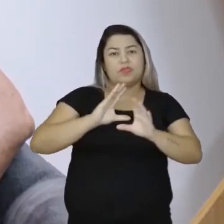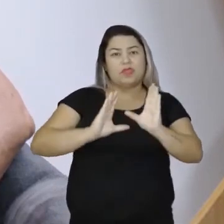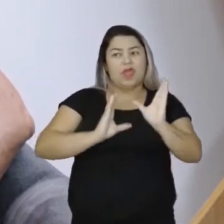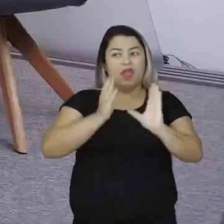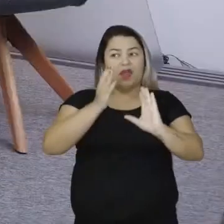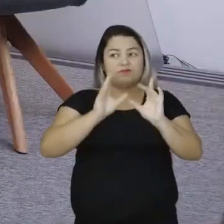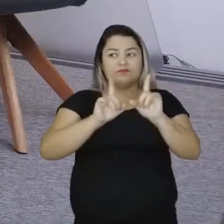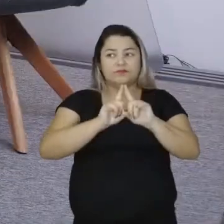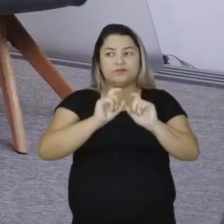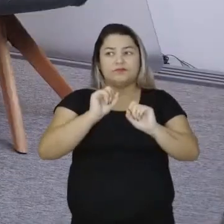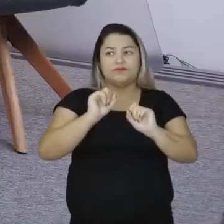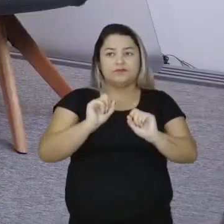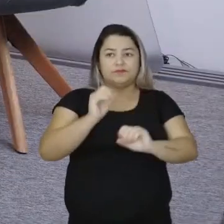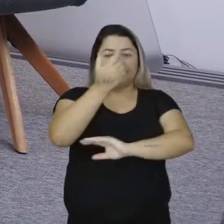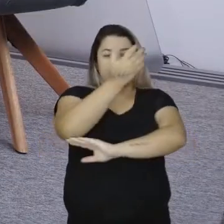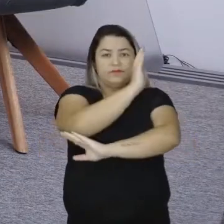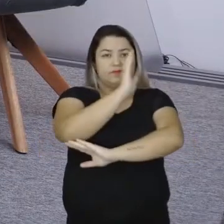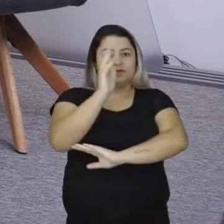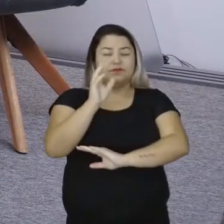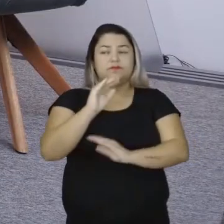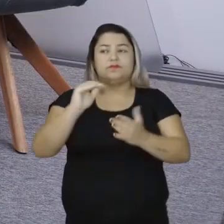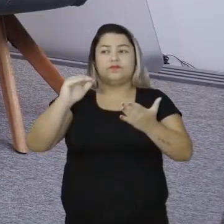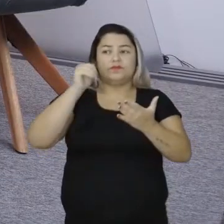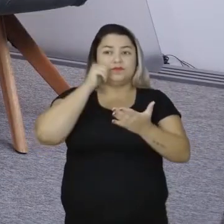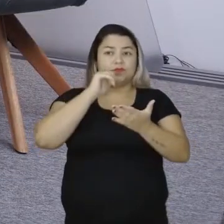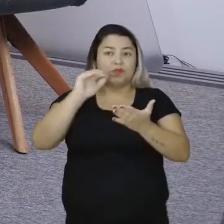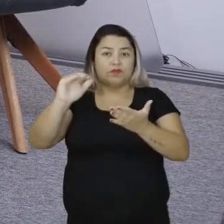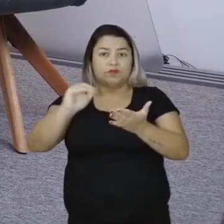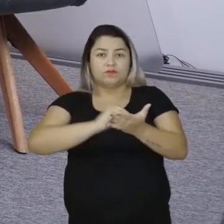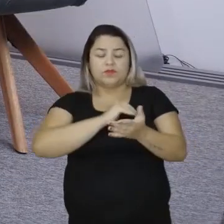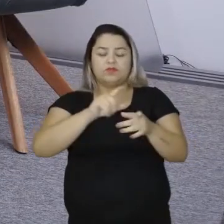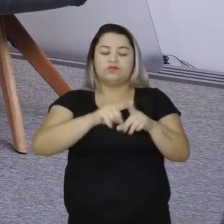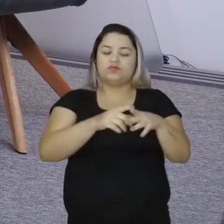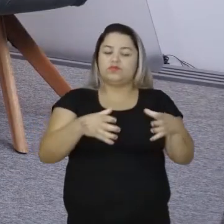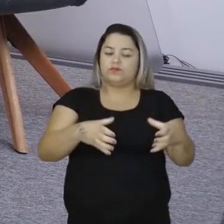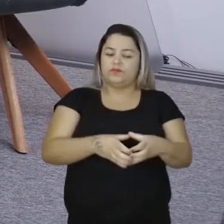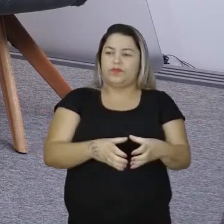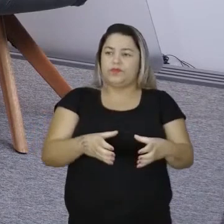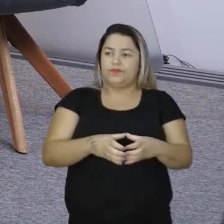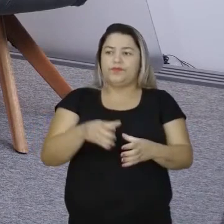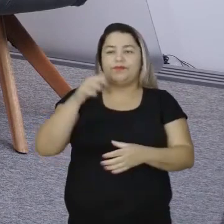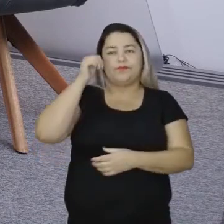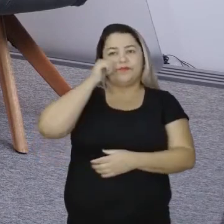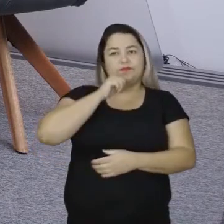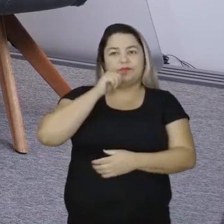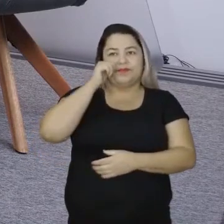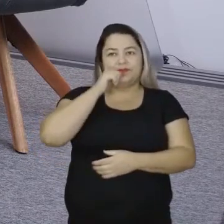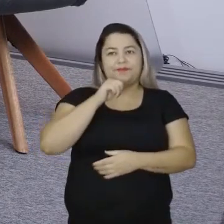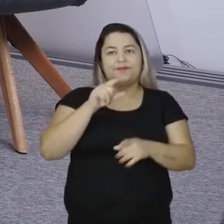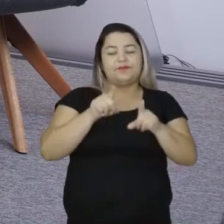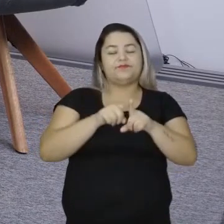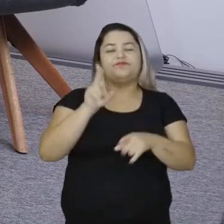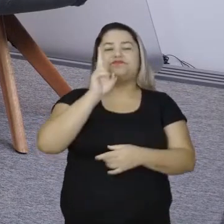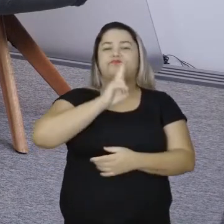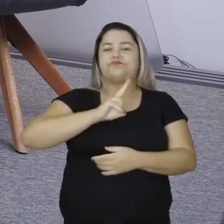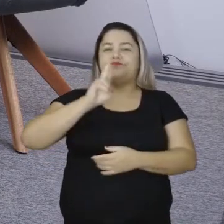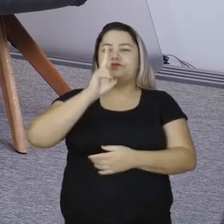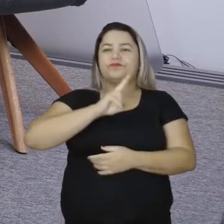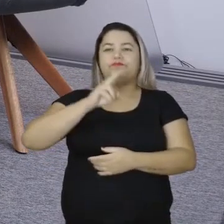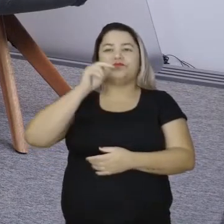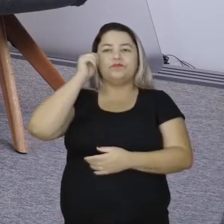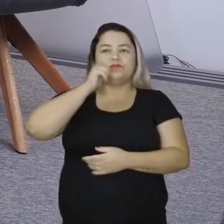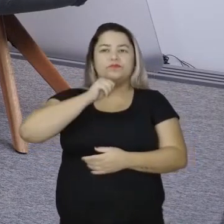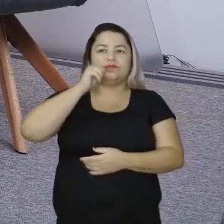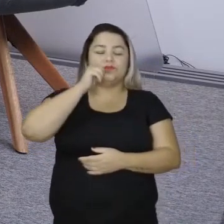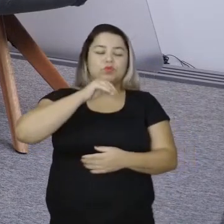ambiental. Secretária, e você estava falando, né, sobre os grupos de mulheres mais afetadas. A gente sabe que a emergência climática afeta mais as